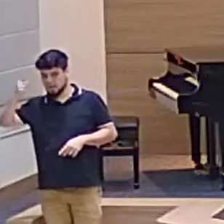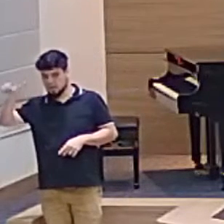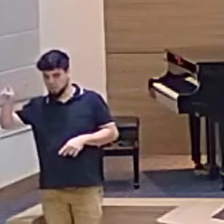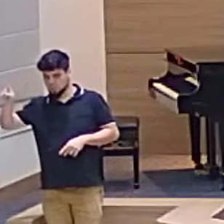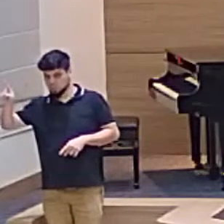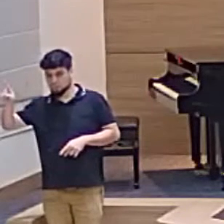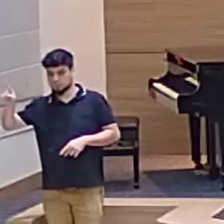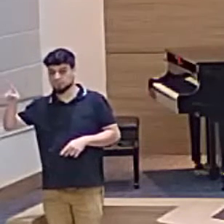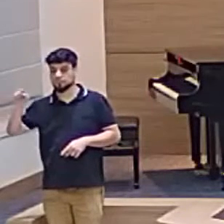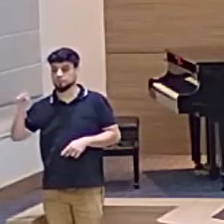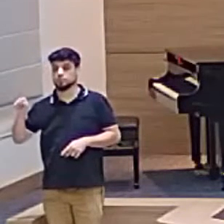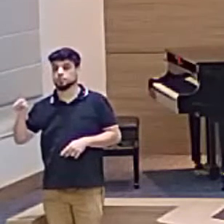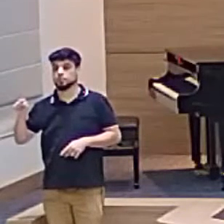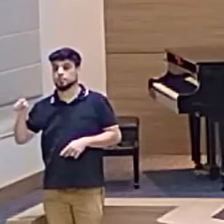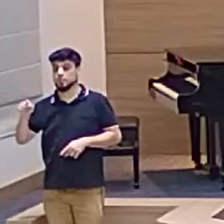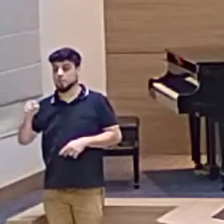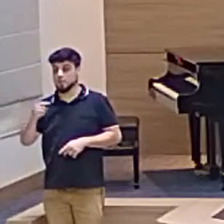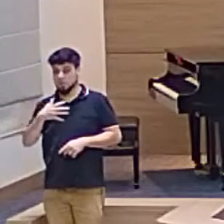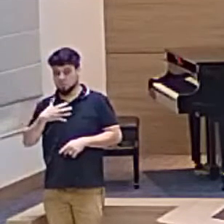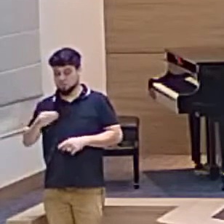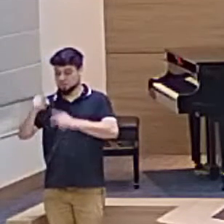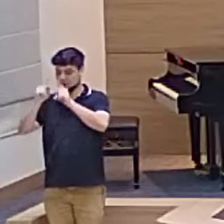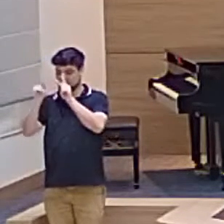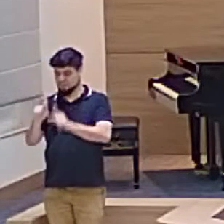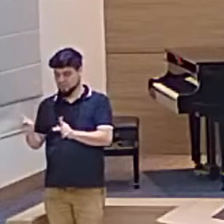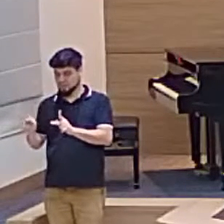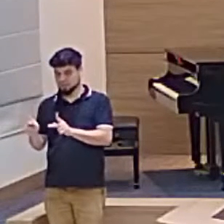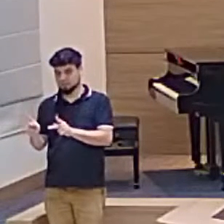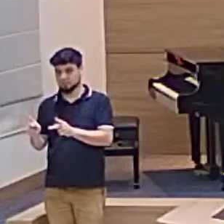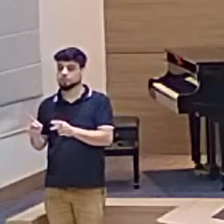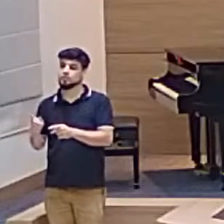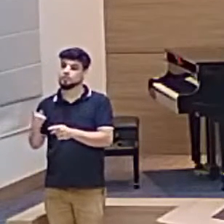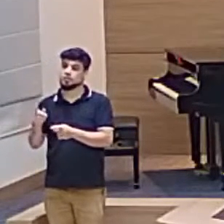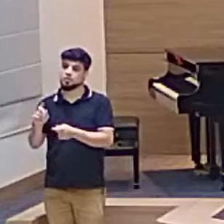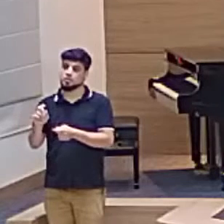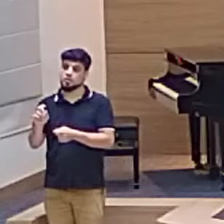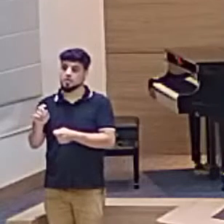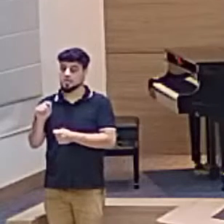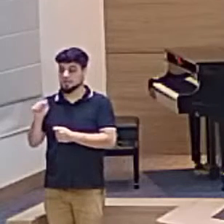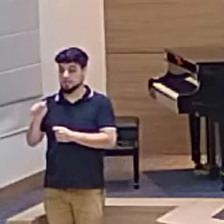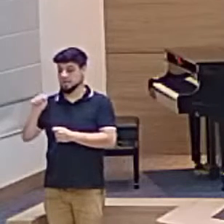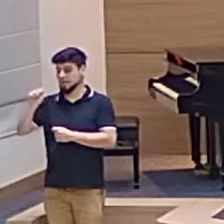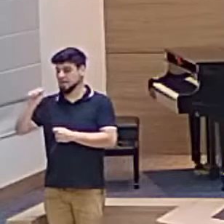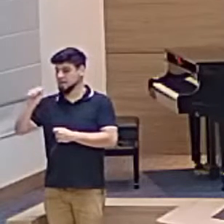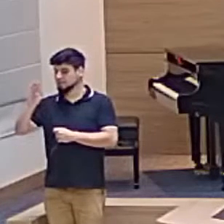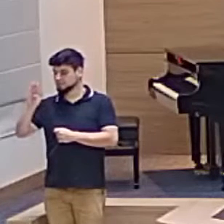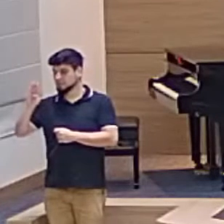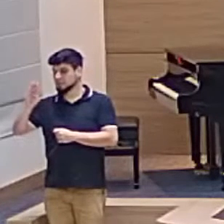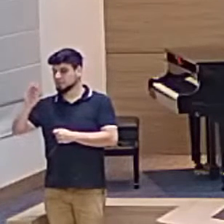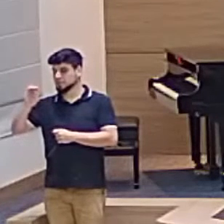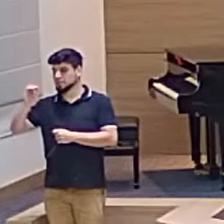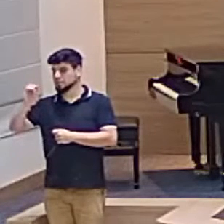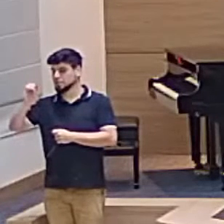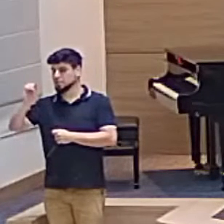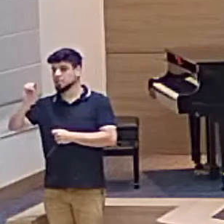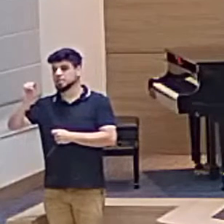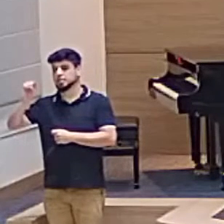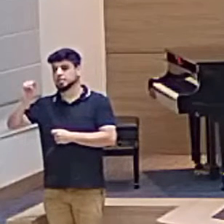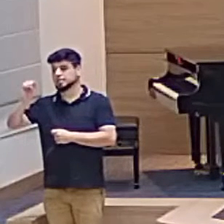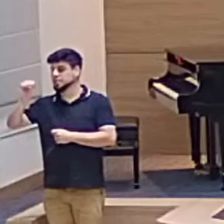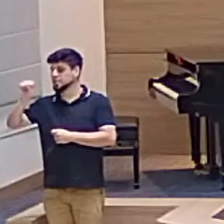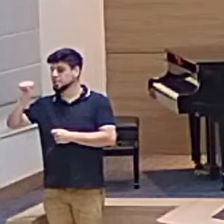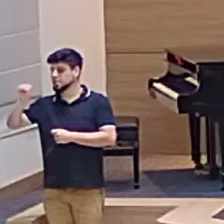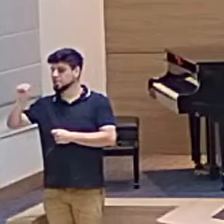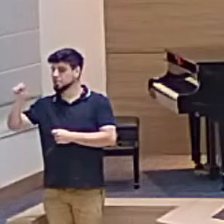que é filho da paz o pai da Paz aquele que traz a paz consigo o chá longe de Deus